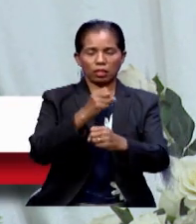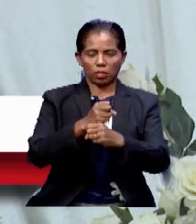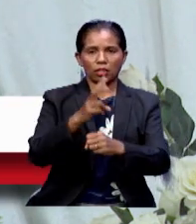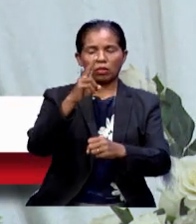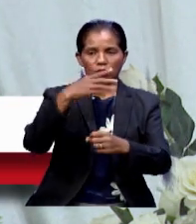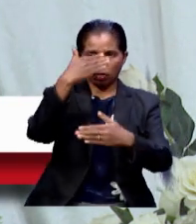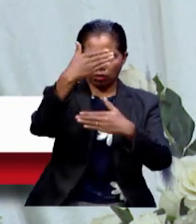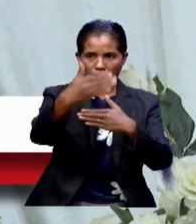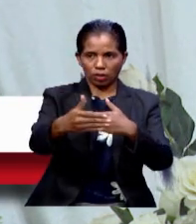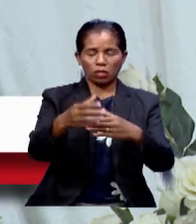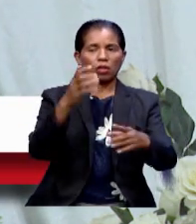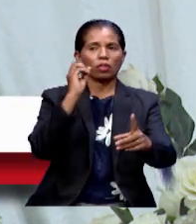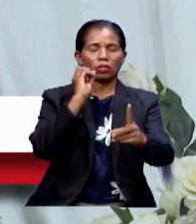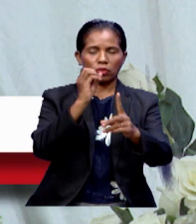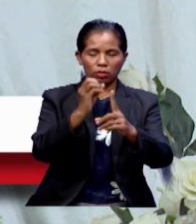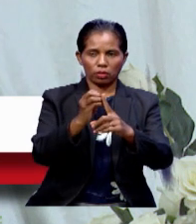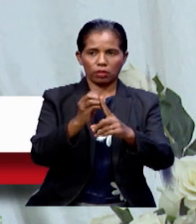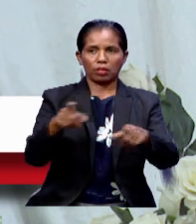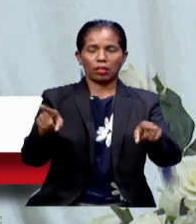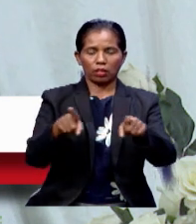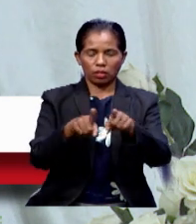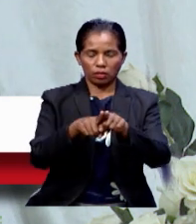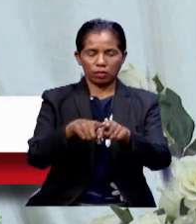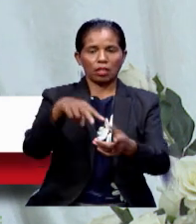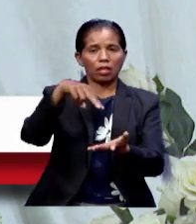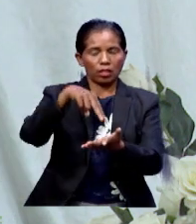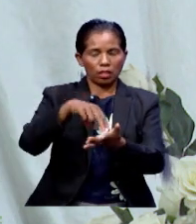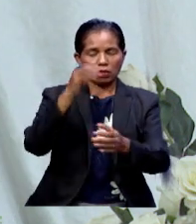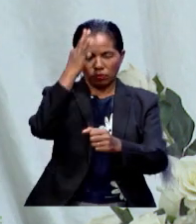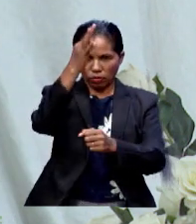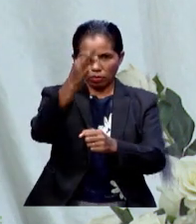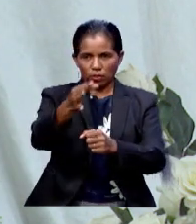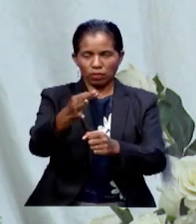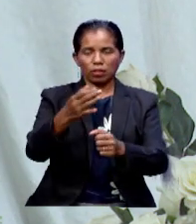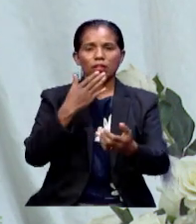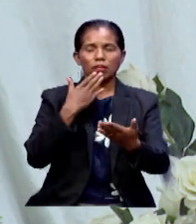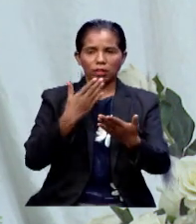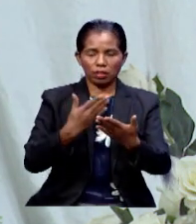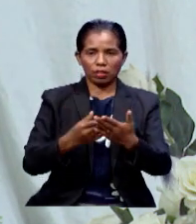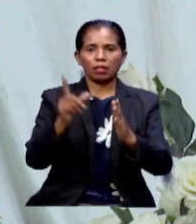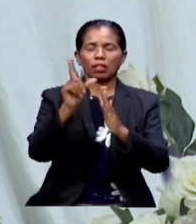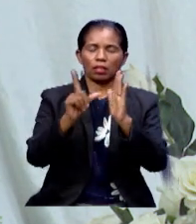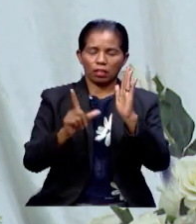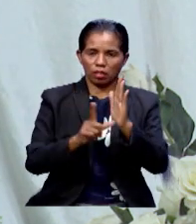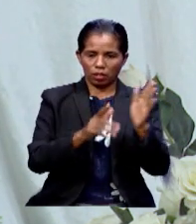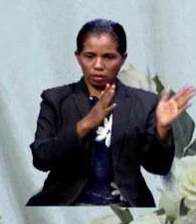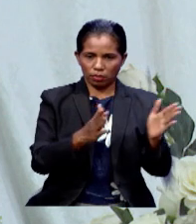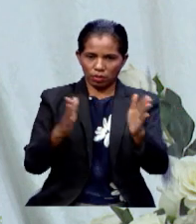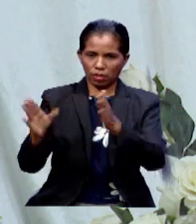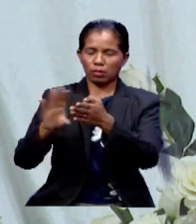mai, objetivo mac a tu cria futuro e da IANEB lei no processo